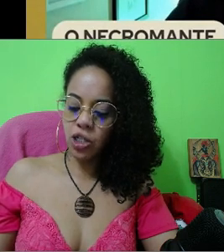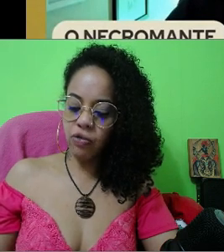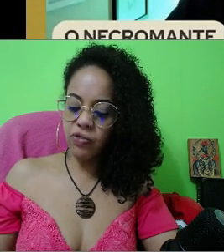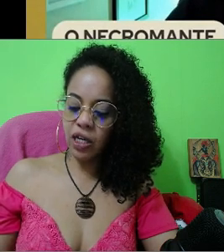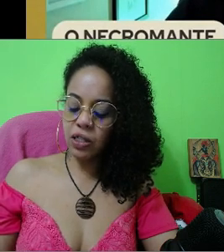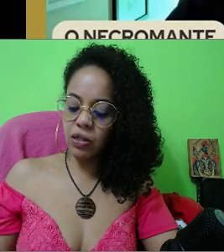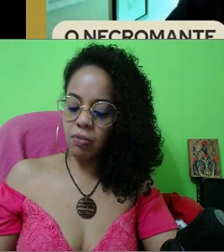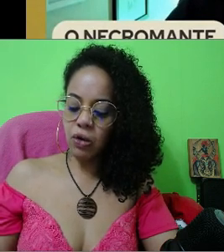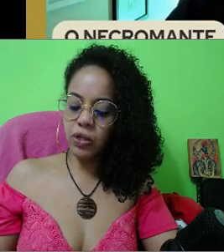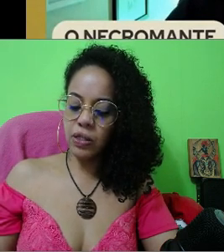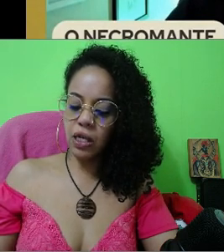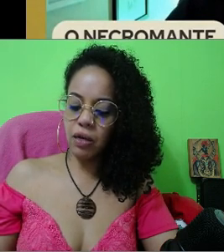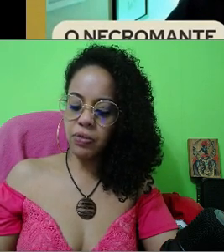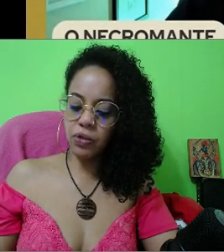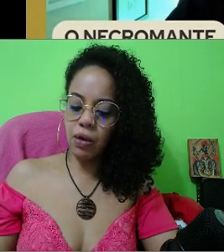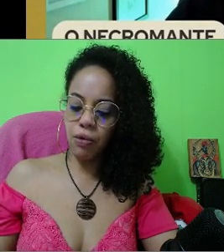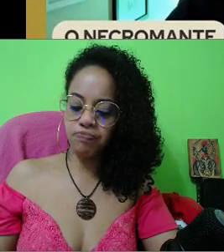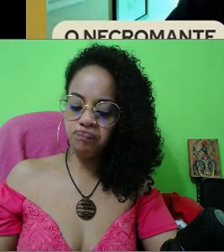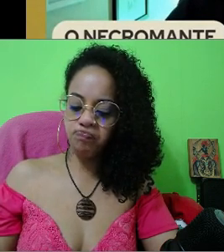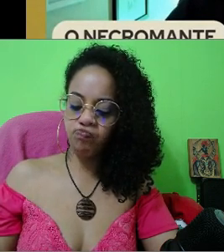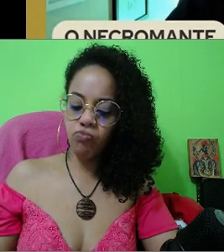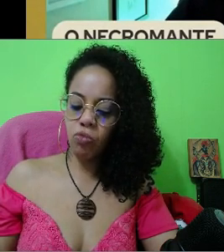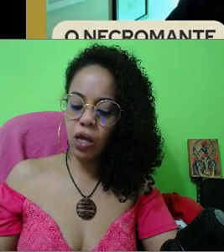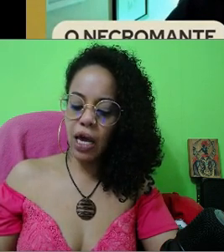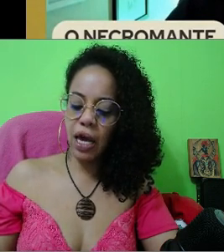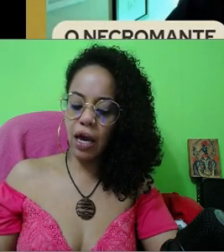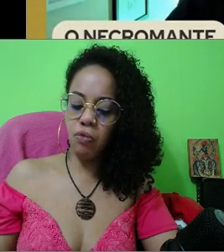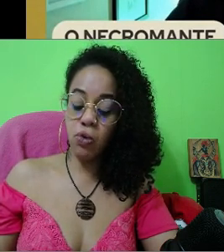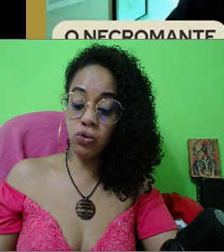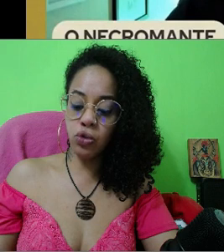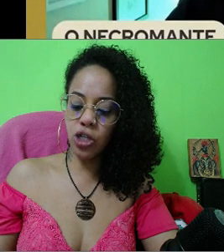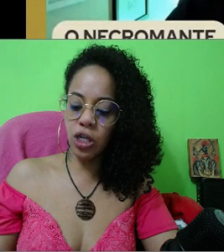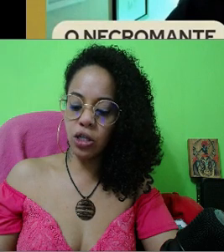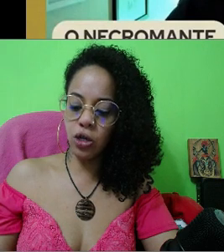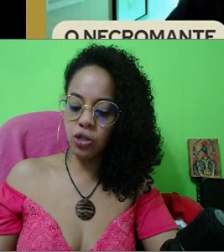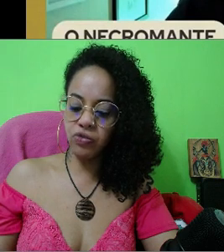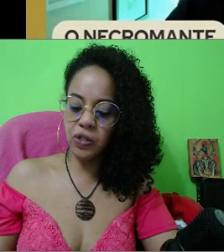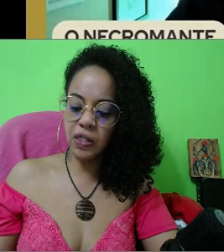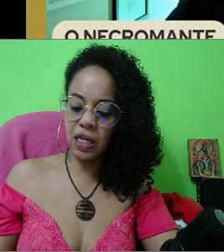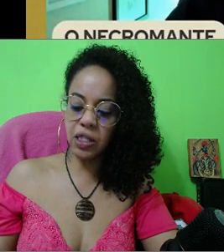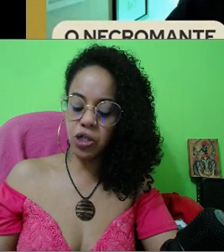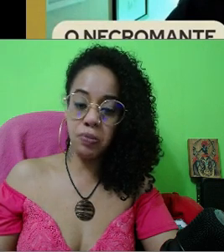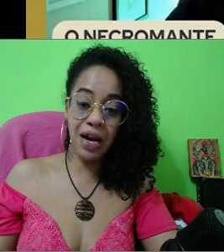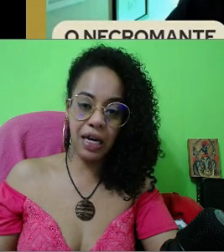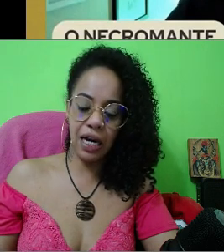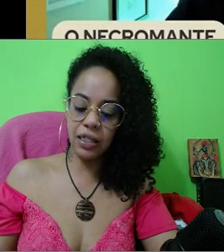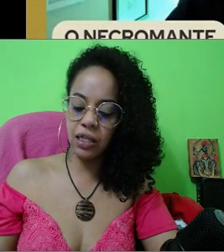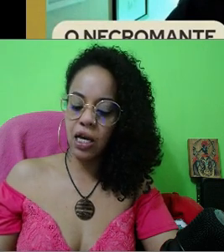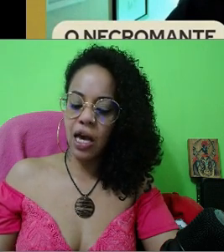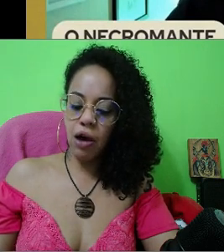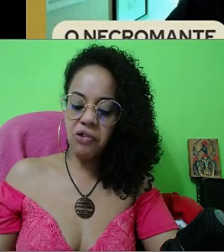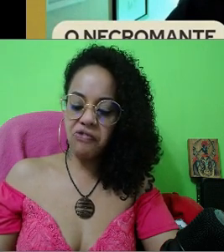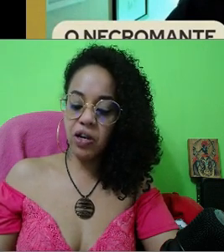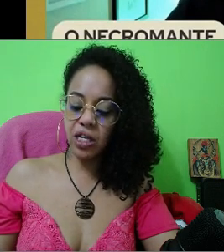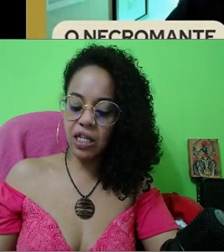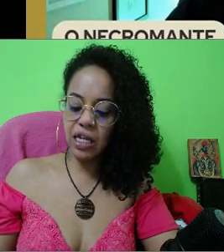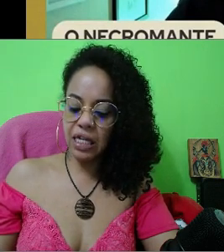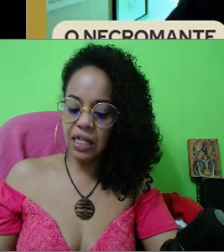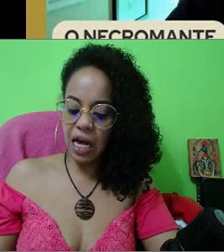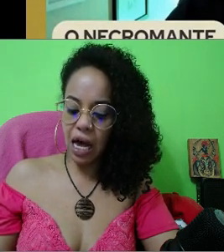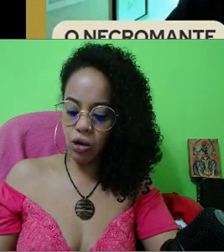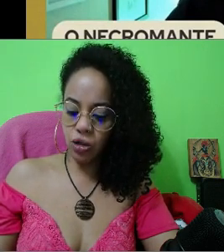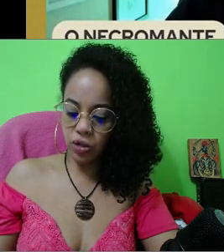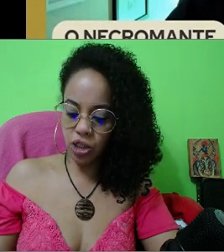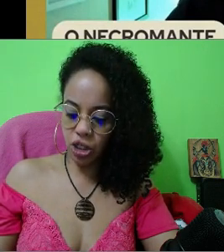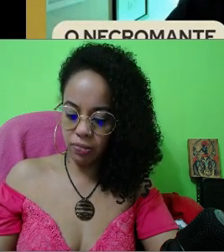de vocês deixa eu ver aqui só uma coisinha pessoal é o mundo gira em torno de vocês eu acho uma graça é o que eu falei